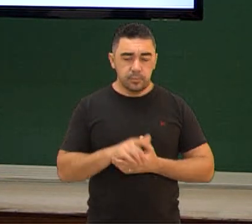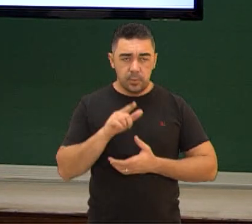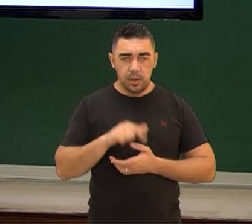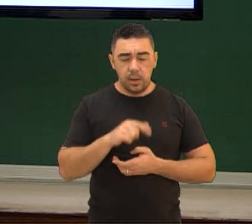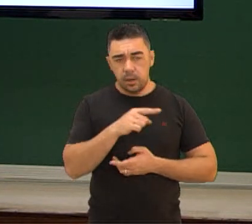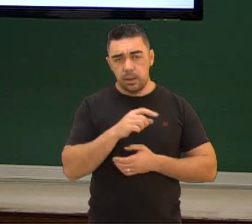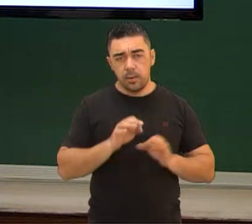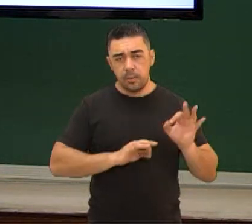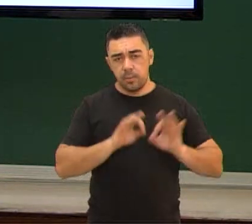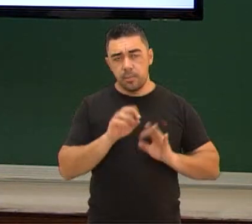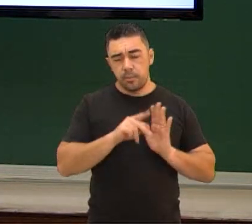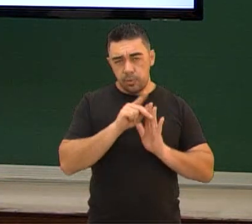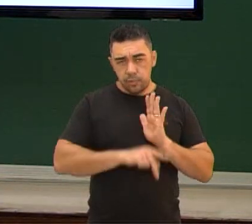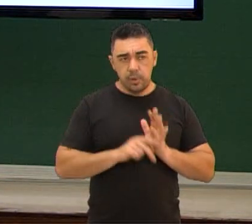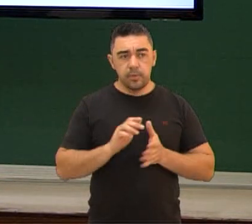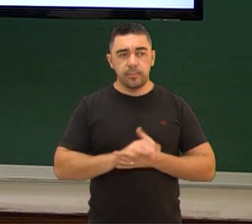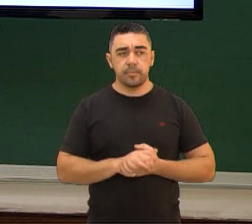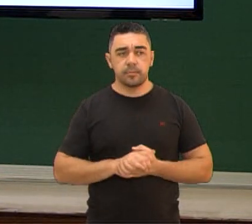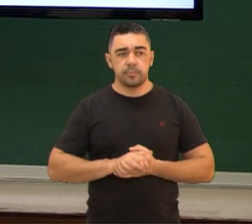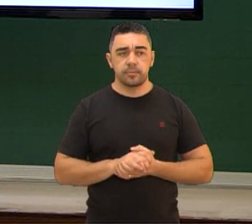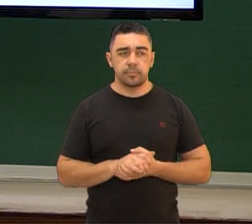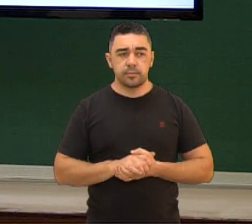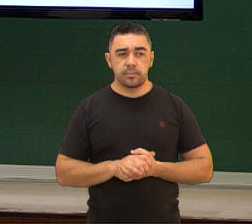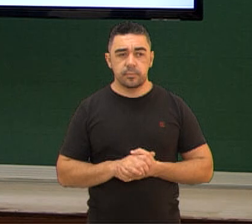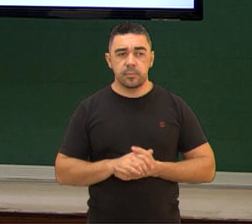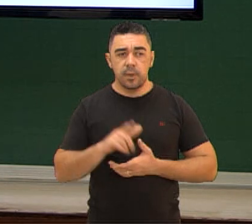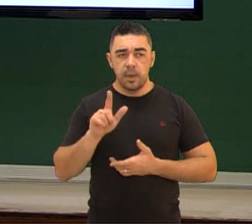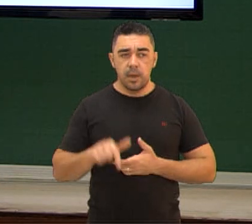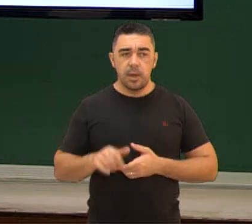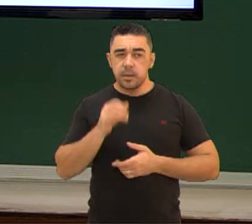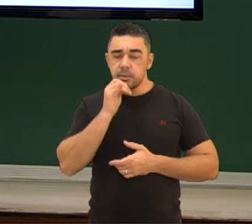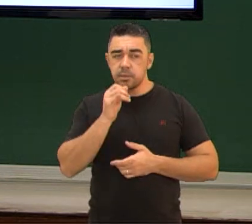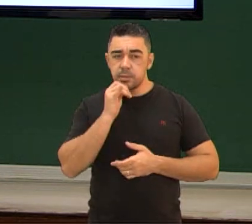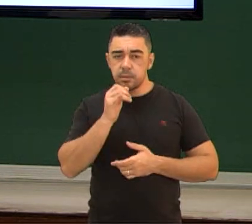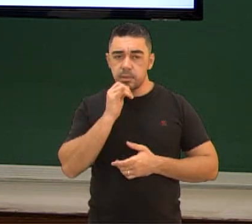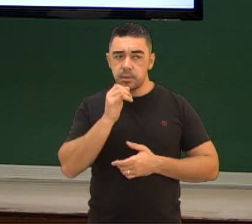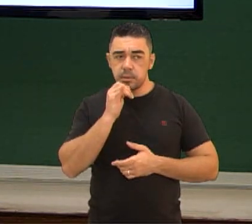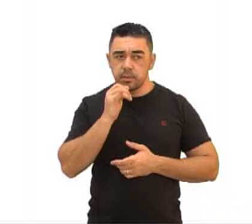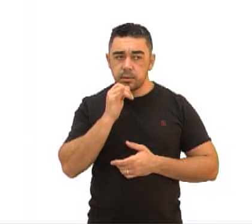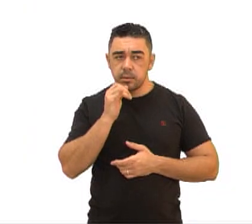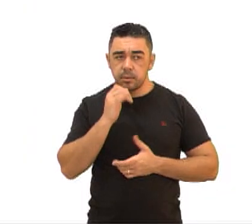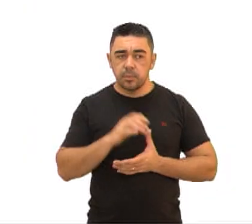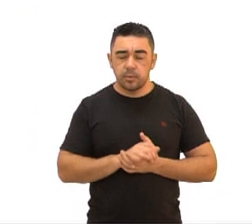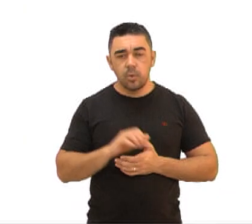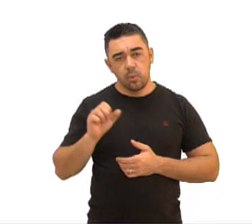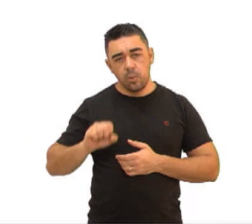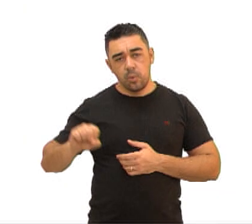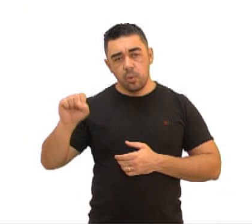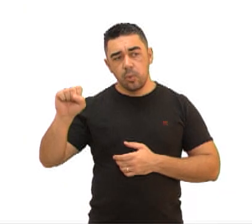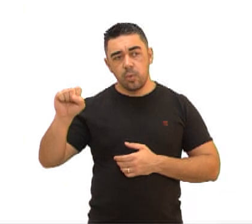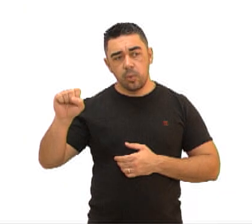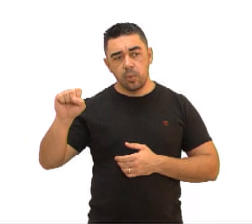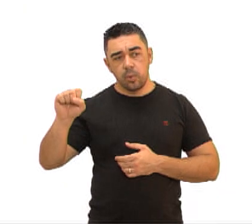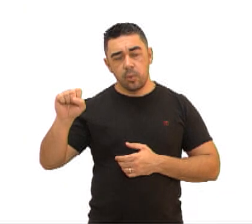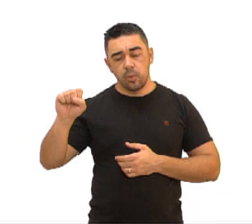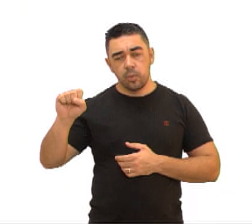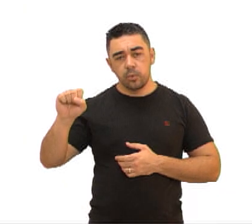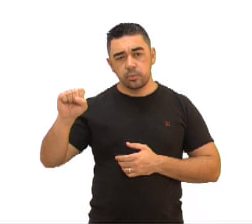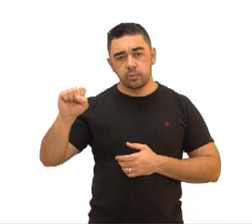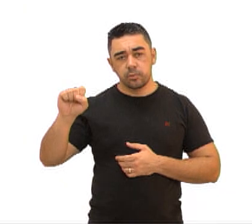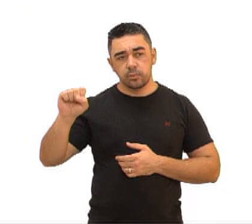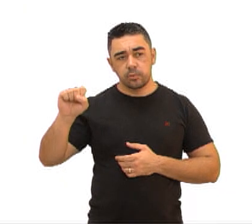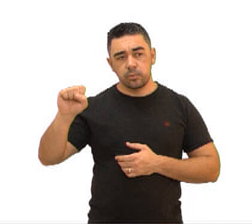máquina projetada. E essa resistência vai ser então 8 vezes a resistência igual a